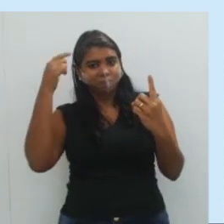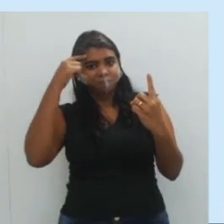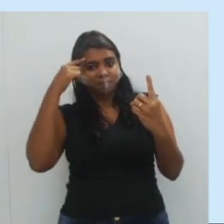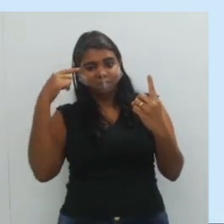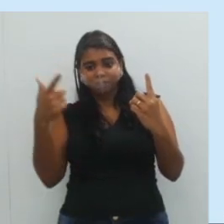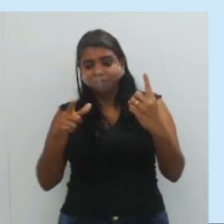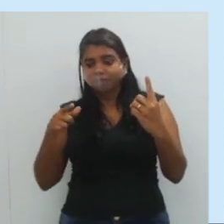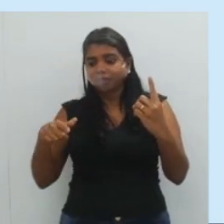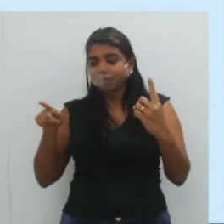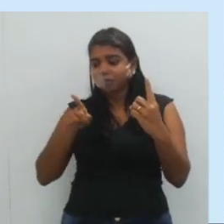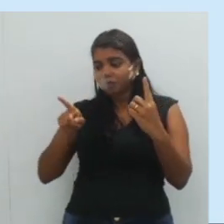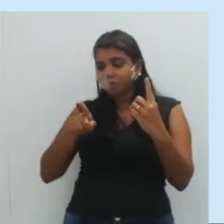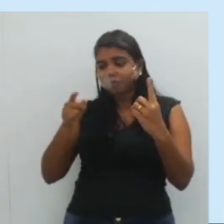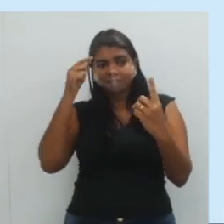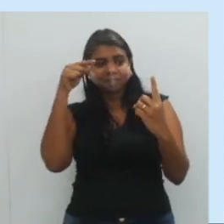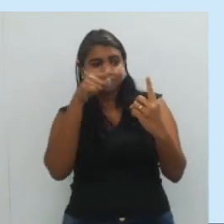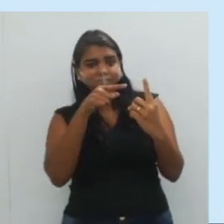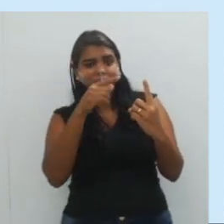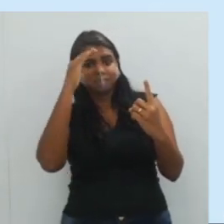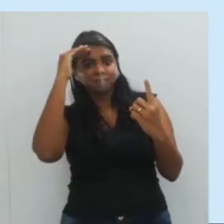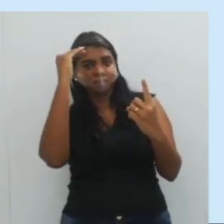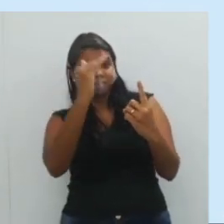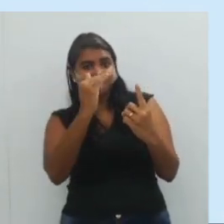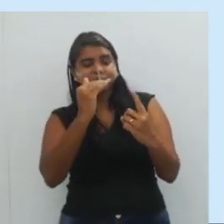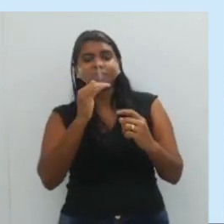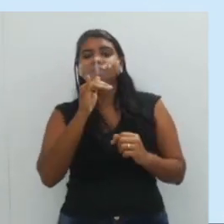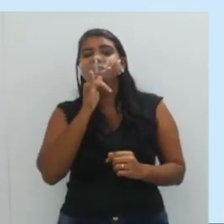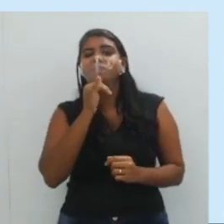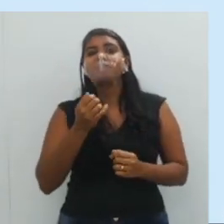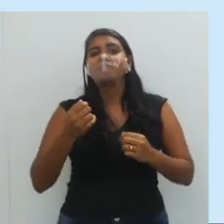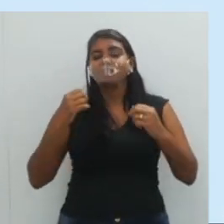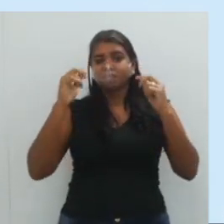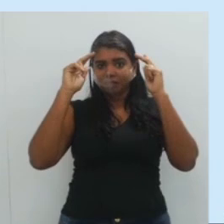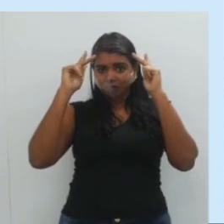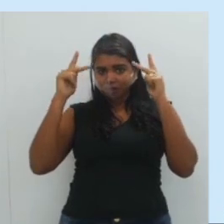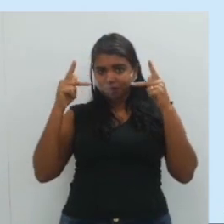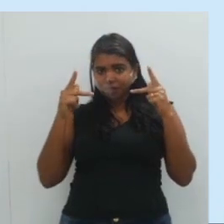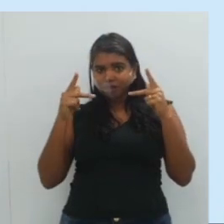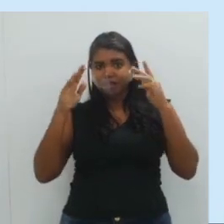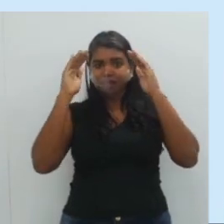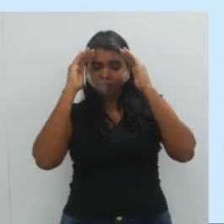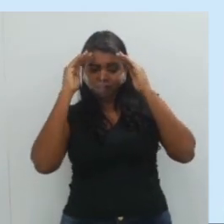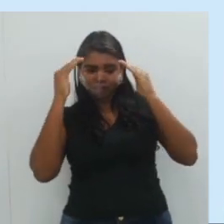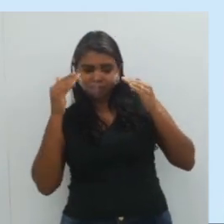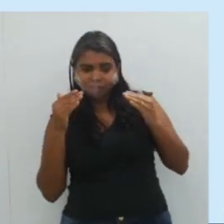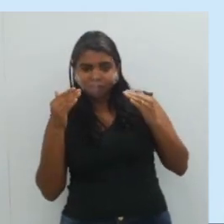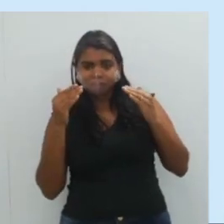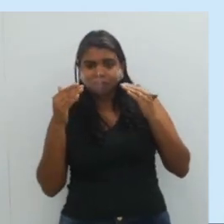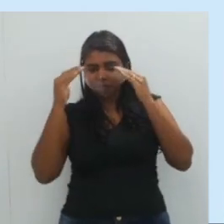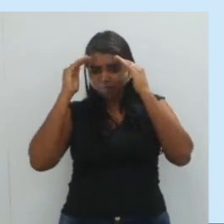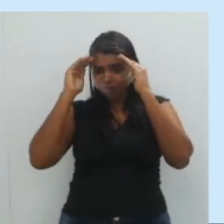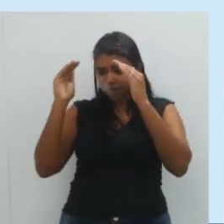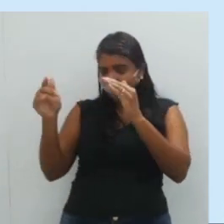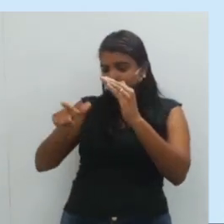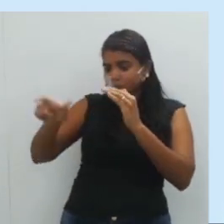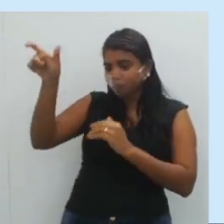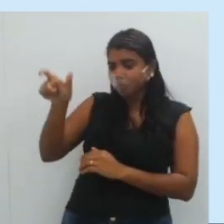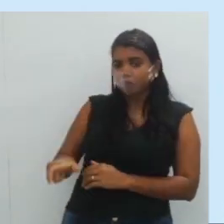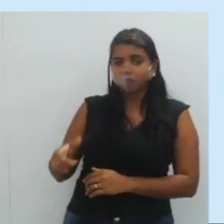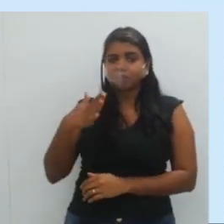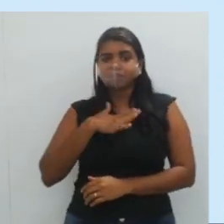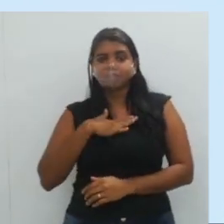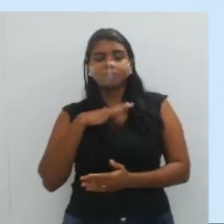forma pluralidade. Quando eu falo respeito, o eu respeita o pensamento do outro, as